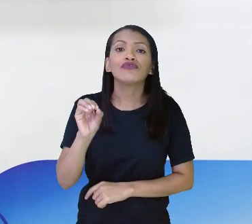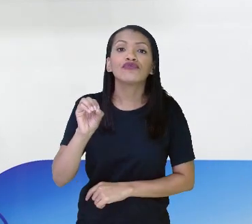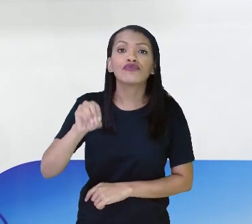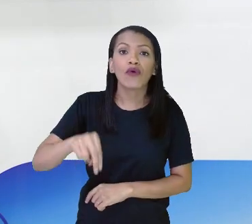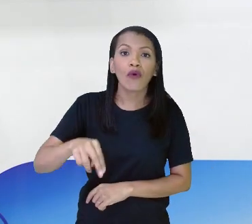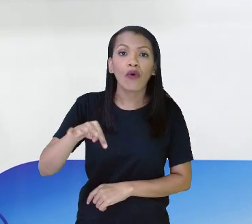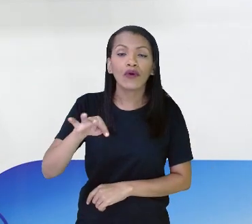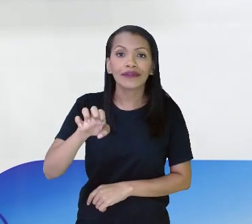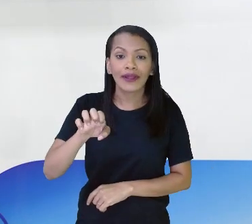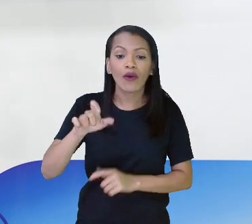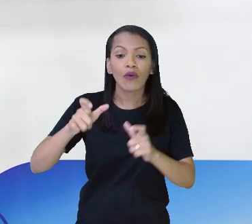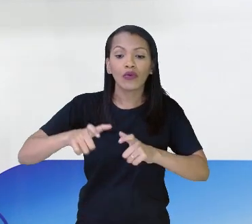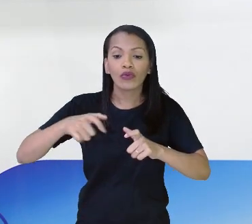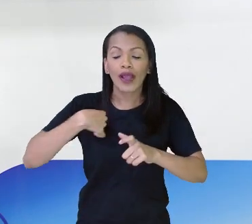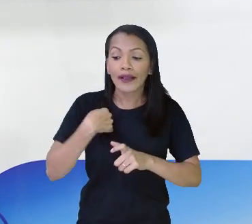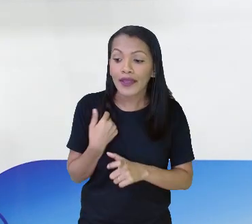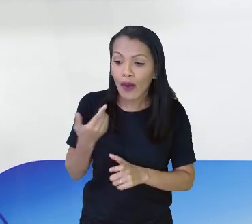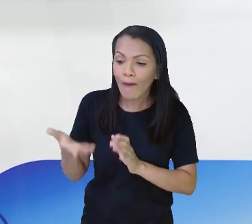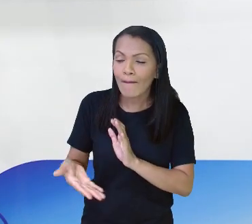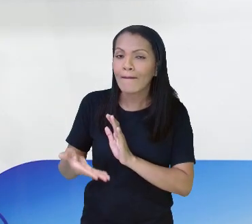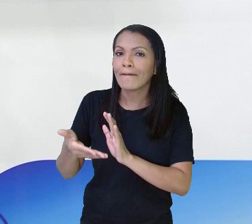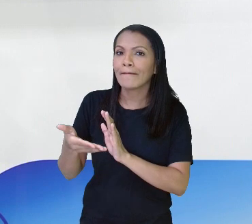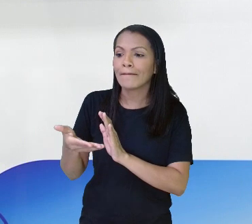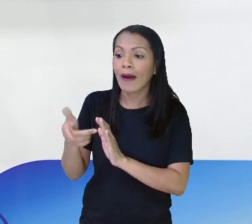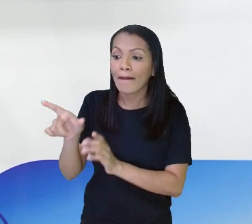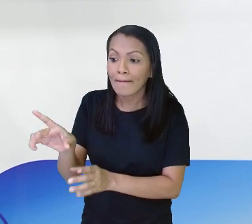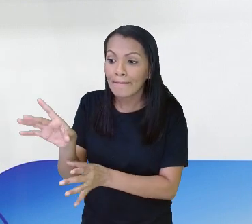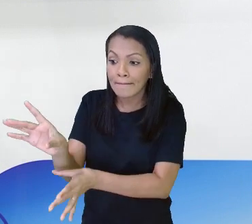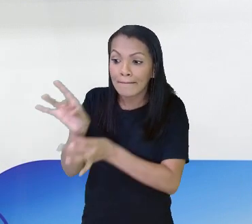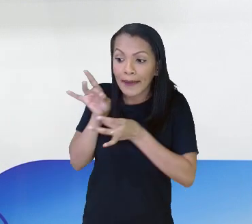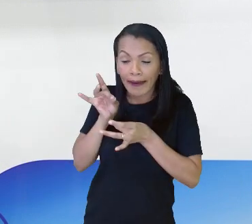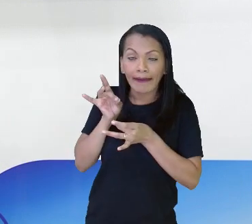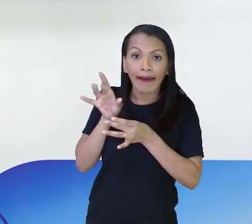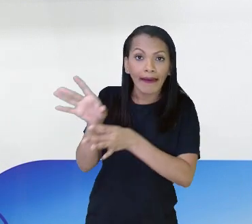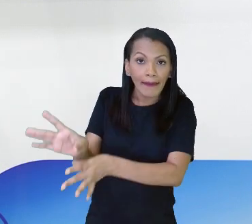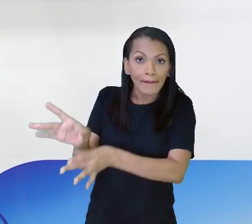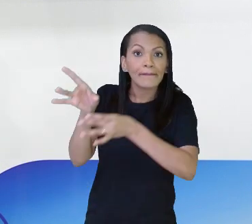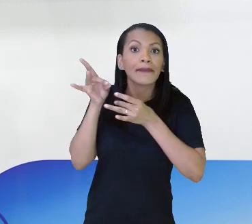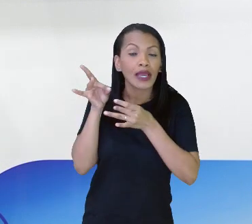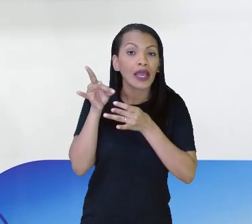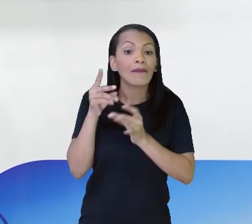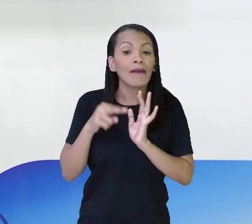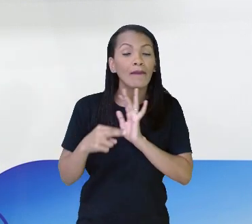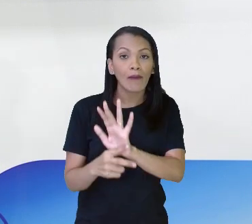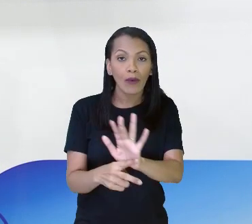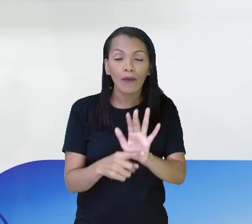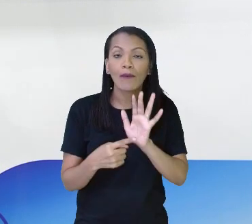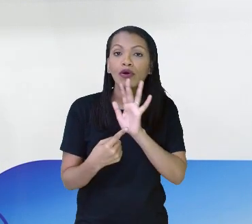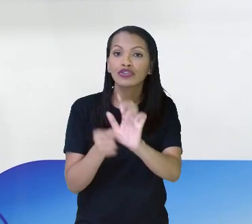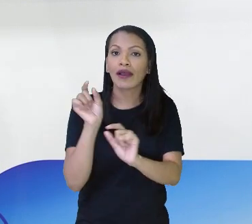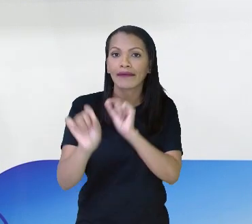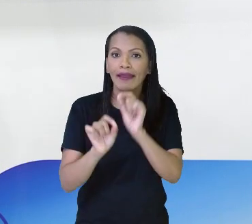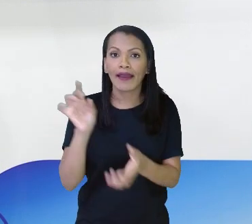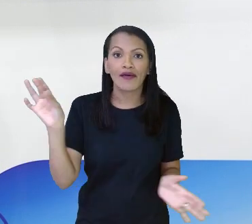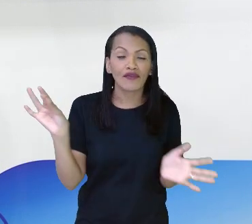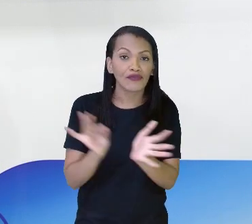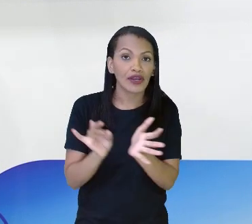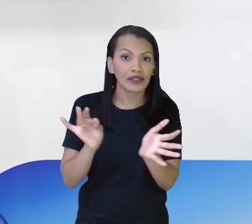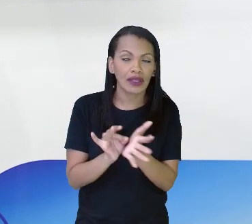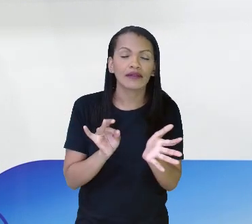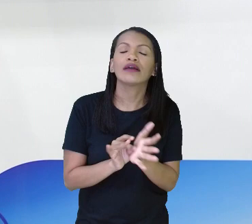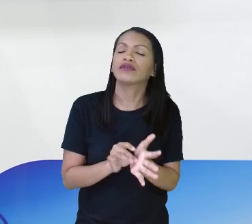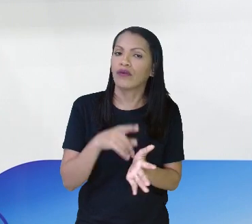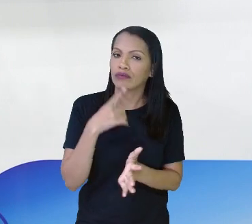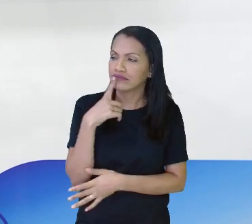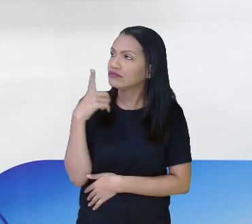tá? É a fonte, para mostrar que ela é verdadeira, tá certo? Então, muito importante esse detalhe aí